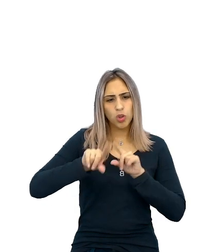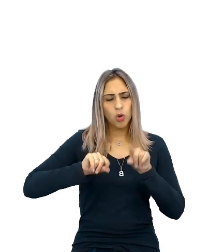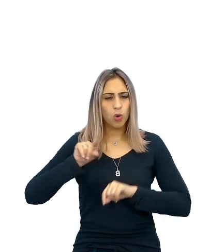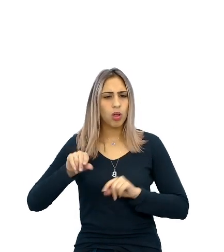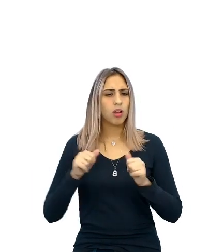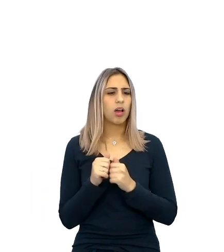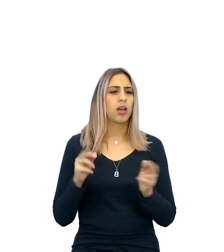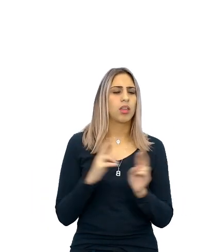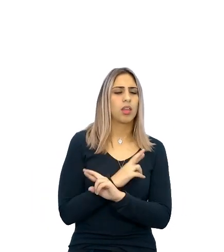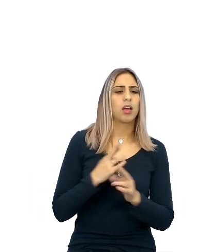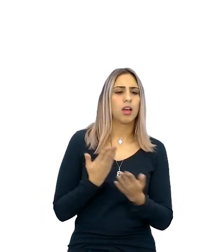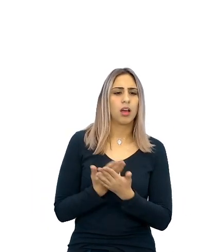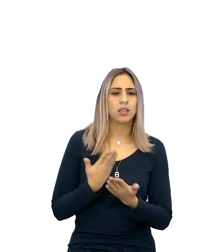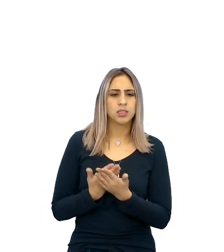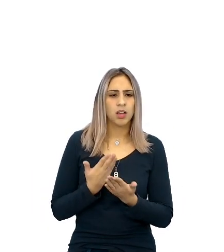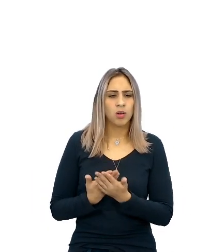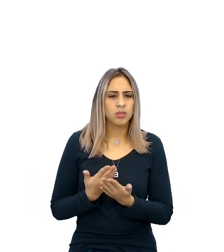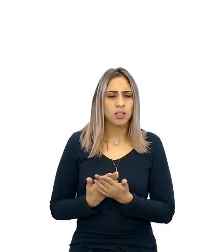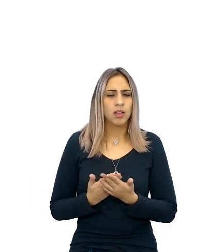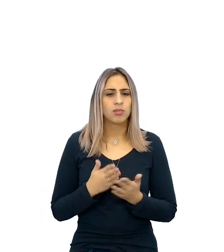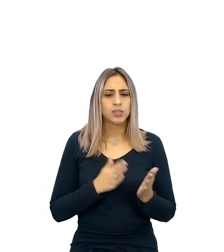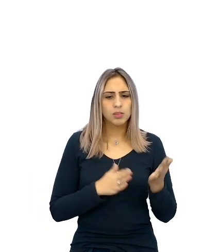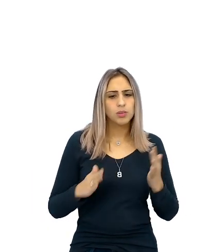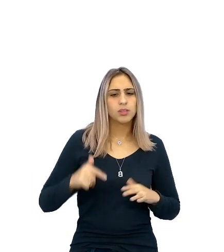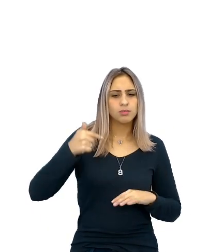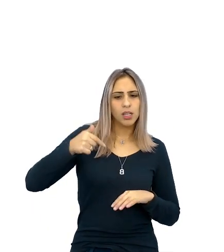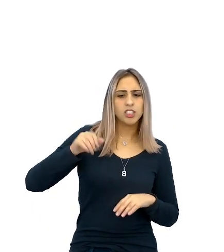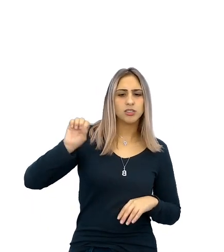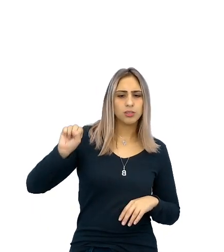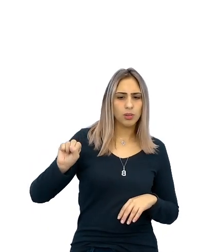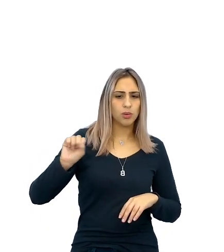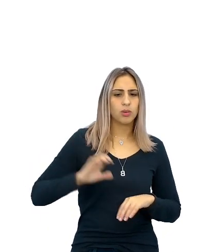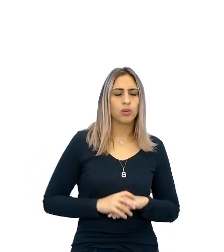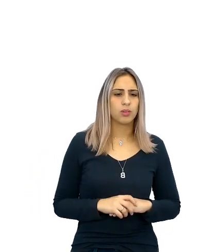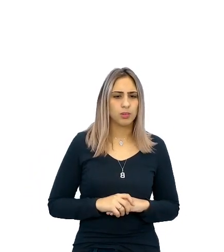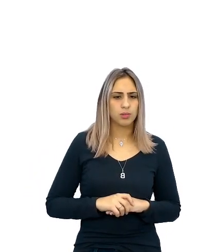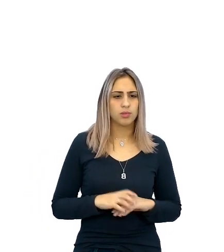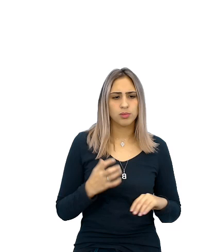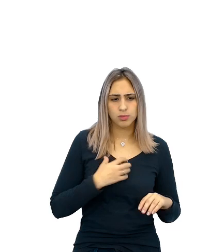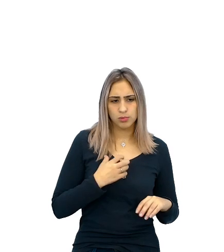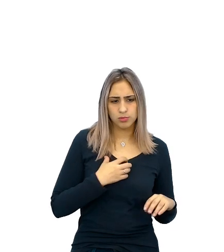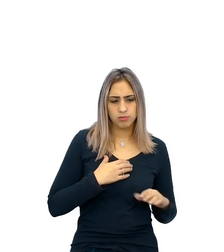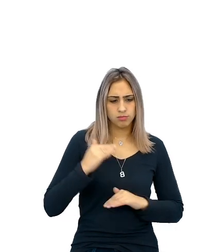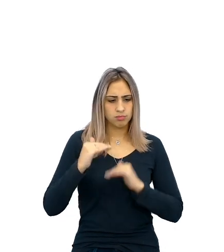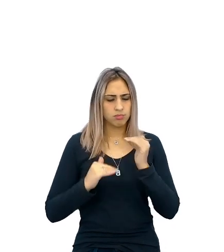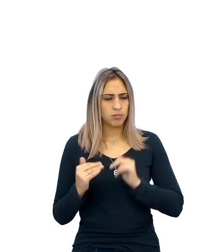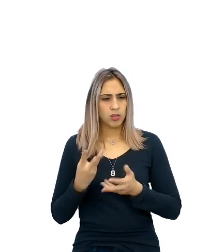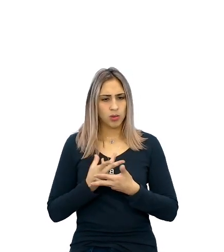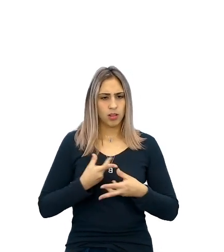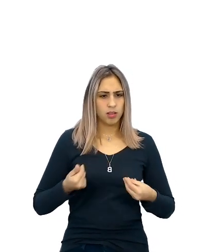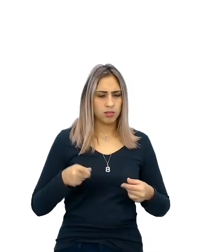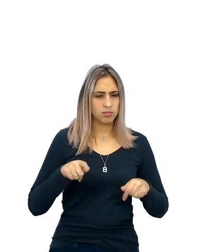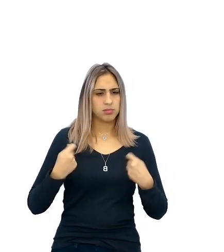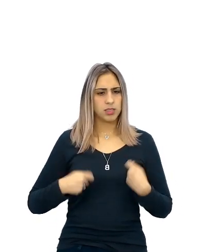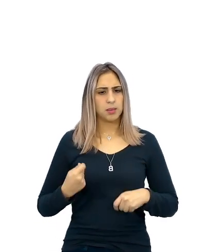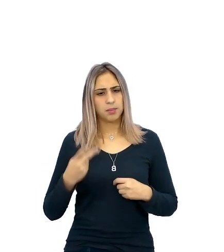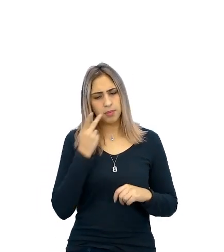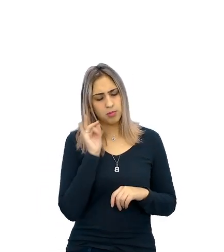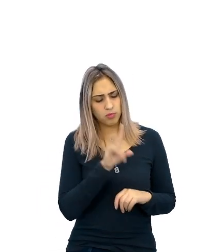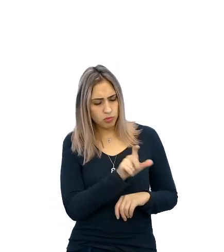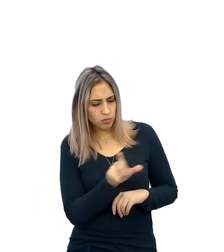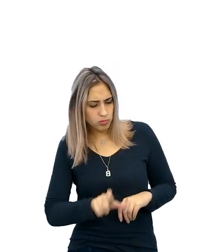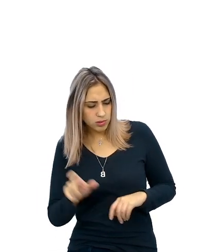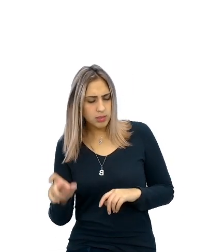em relação às aulas dessa sequência atividade 7 e 8, né, de maneira a atender às habilidades necessárias que somente